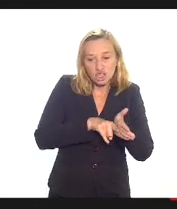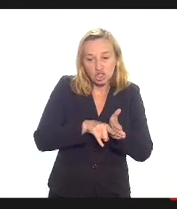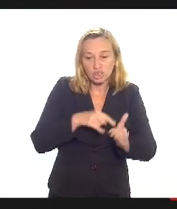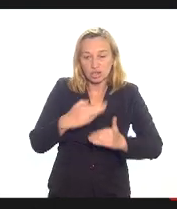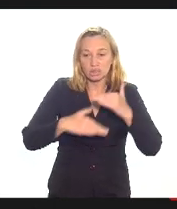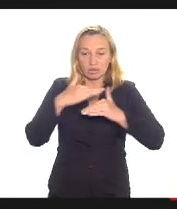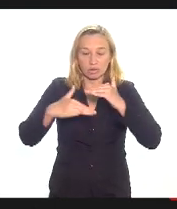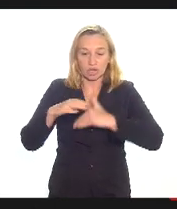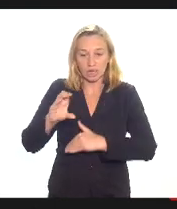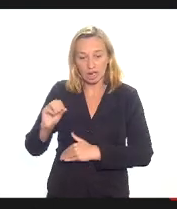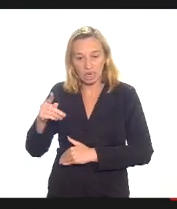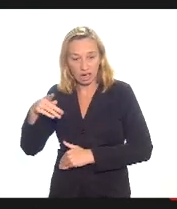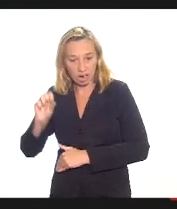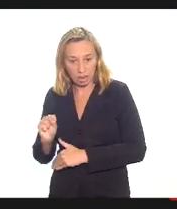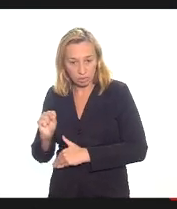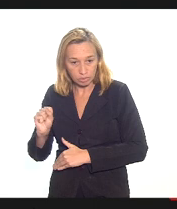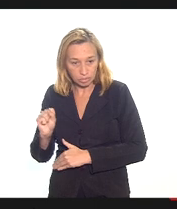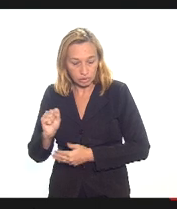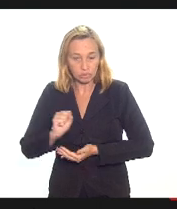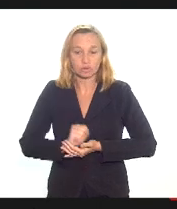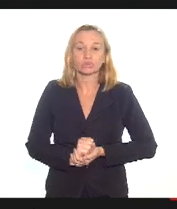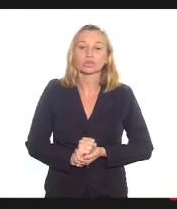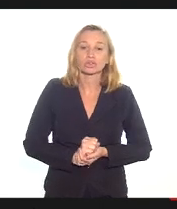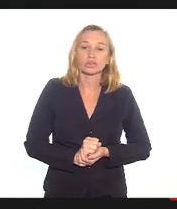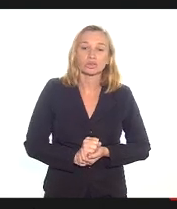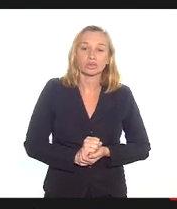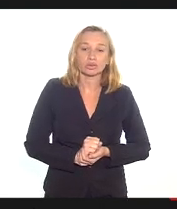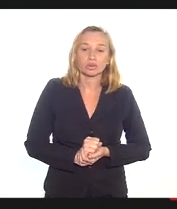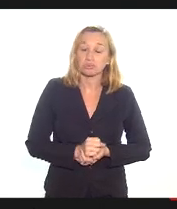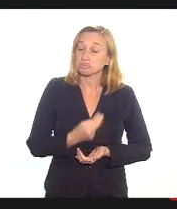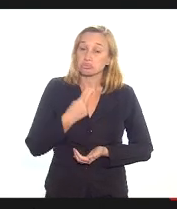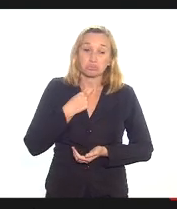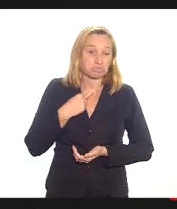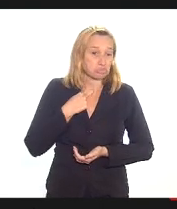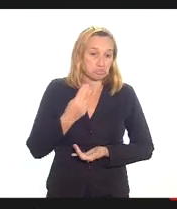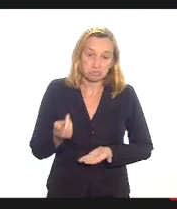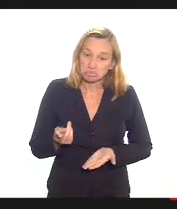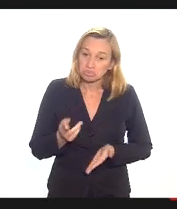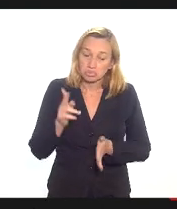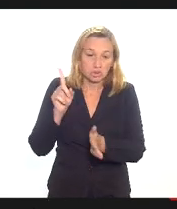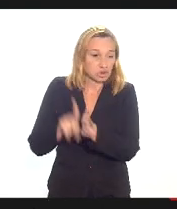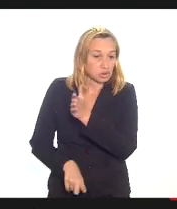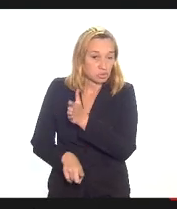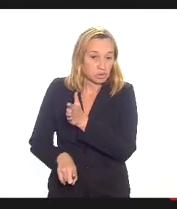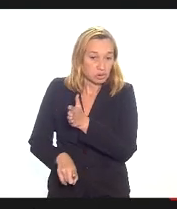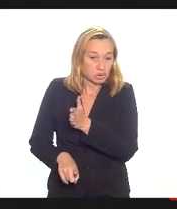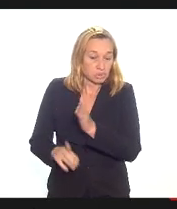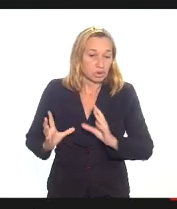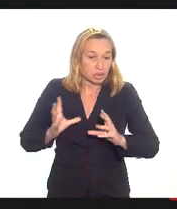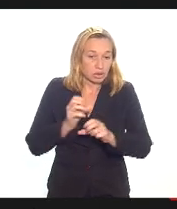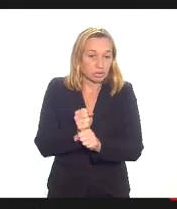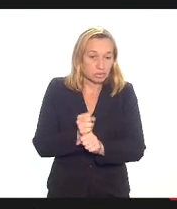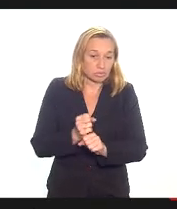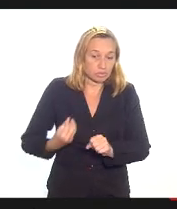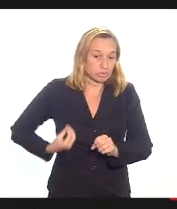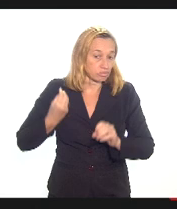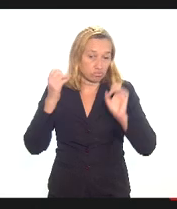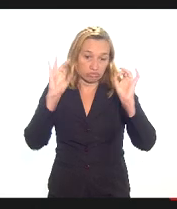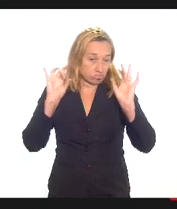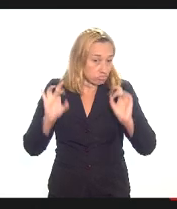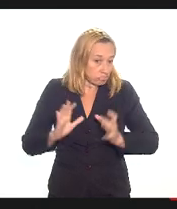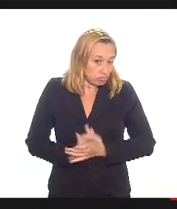de Búzios, que está sob cessão onerosa, não pode ser abatido da base de cálculo da participação